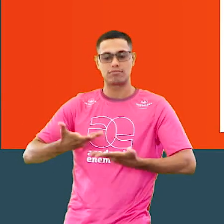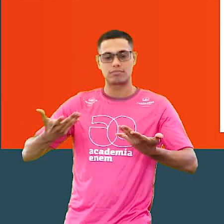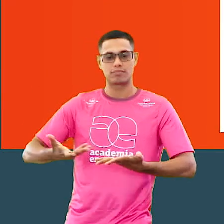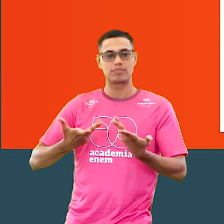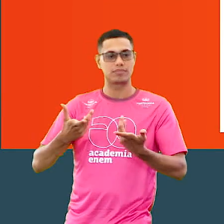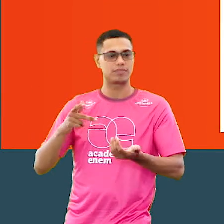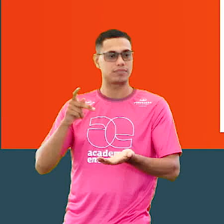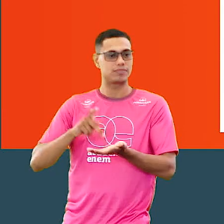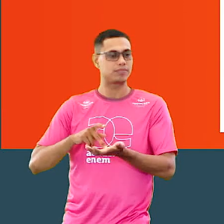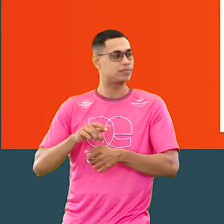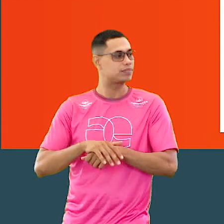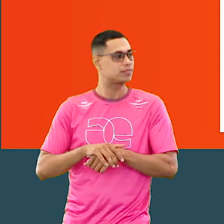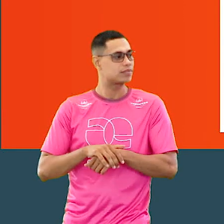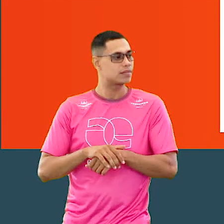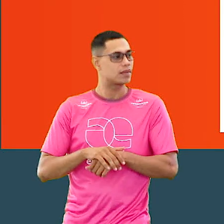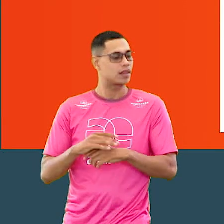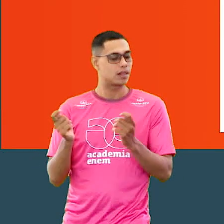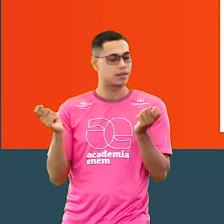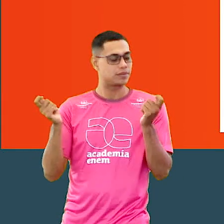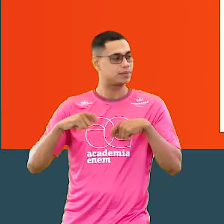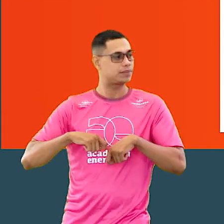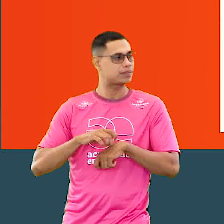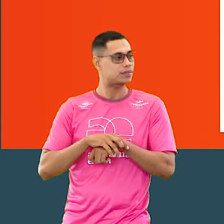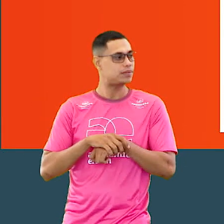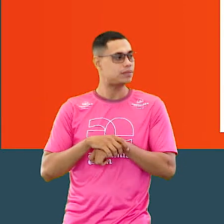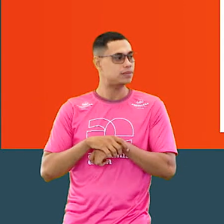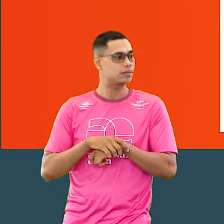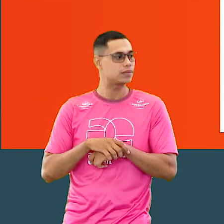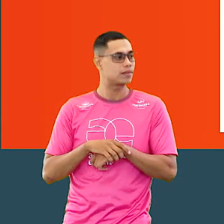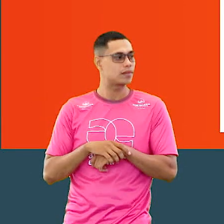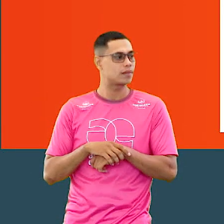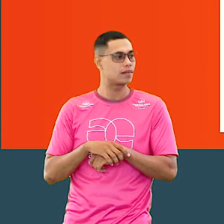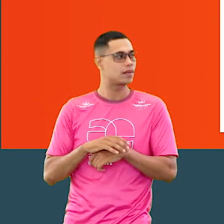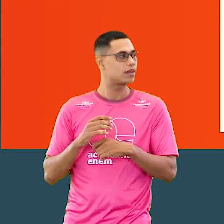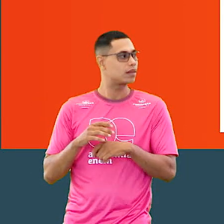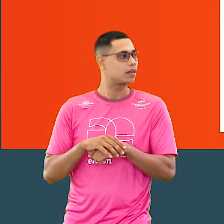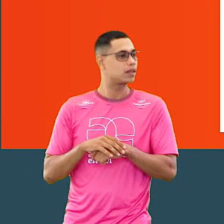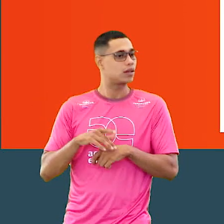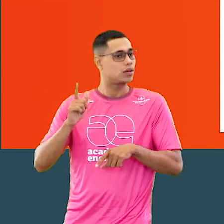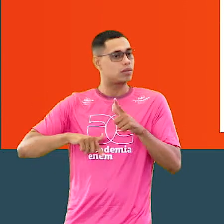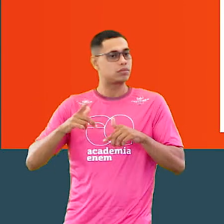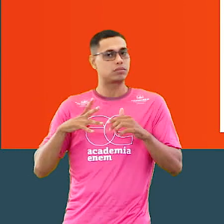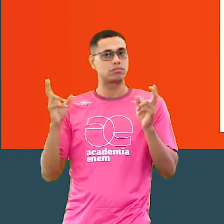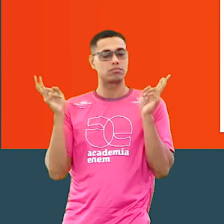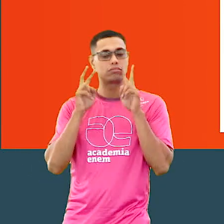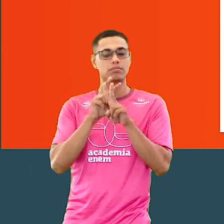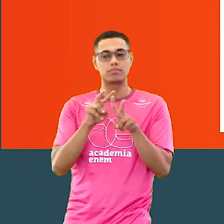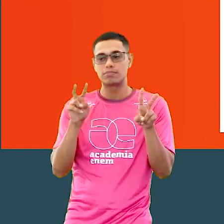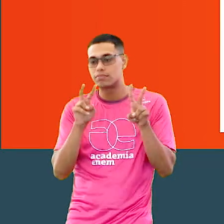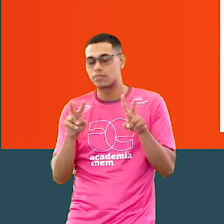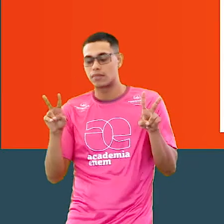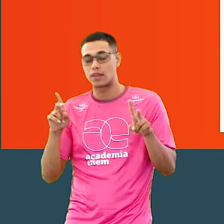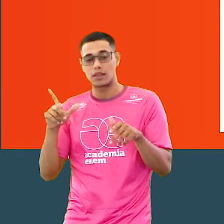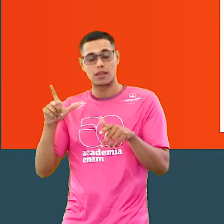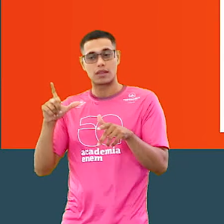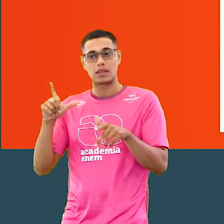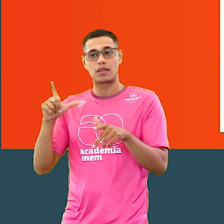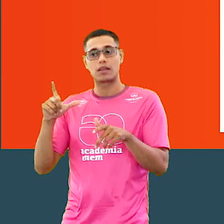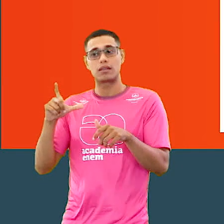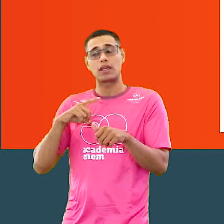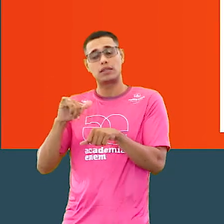isso. Então, essa possibilidade, ela também precisa ser cogitada na cabeça de vocês, tá? Isso faz parte